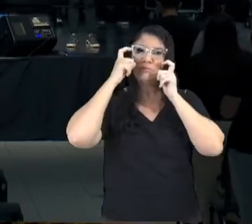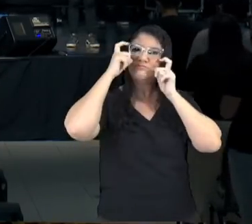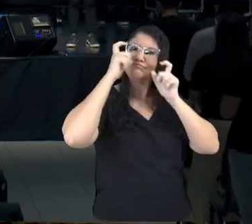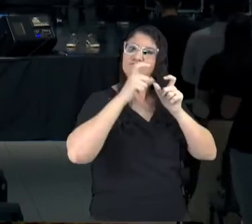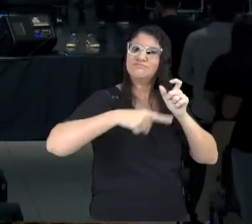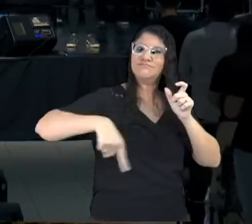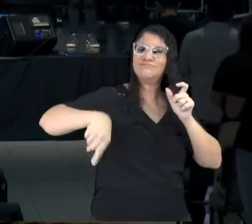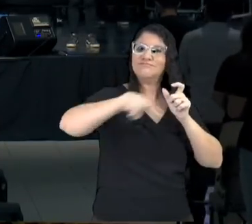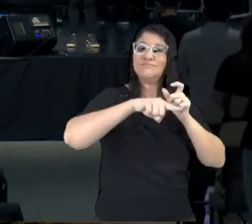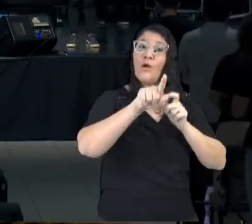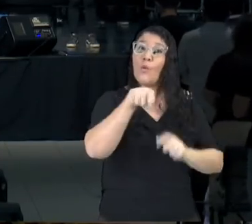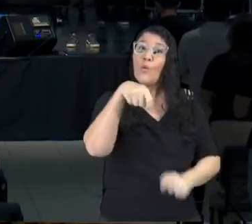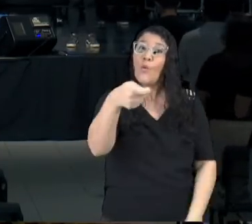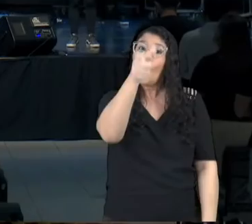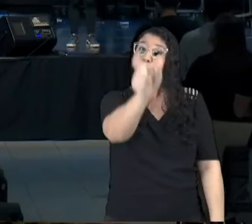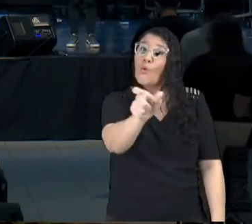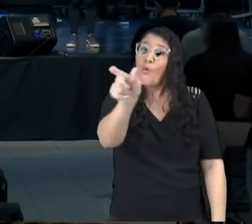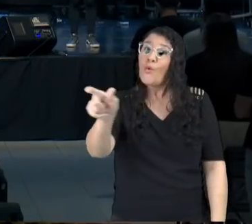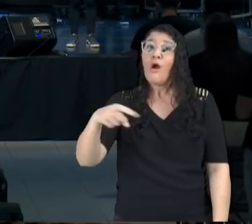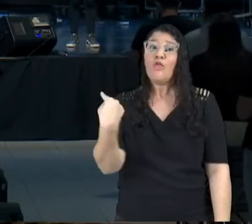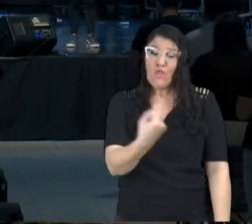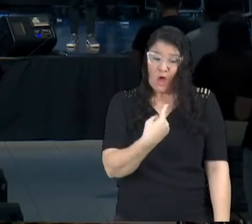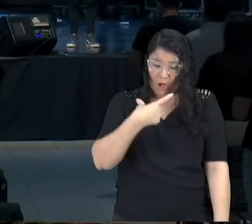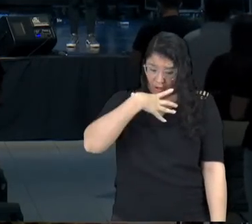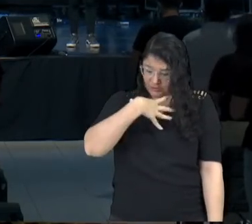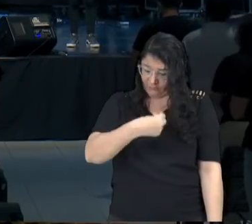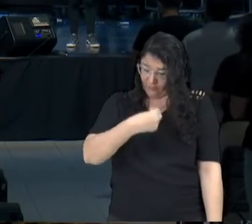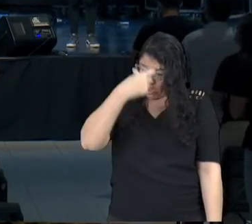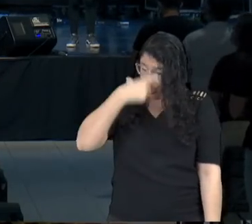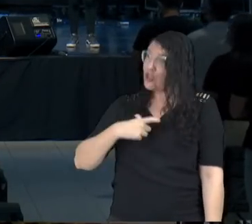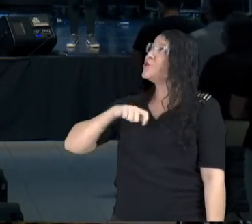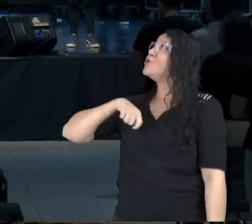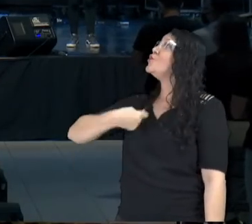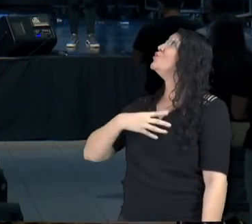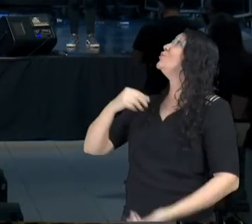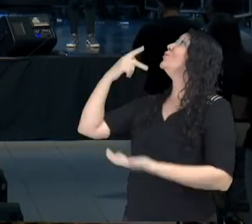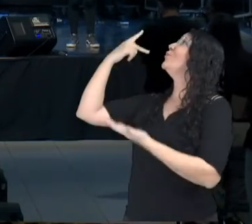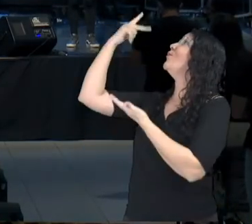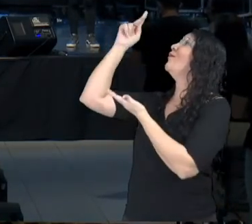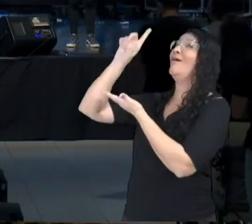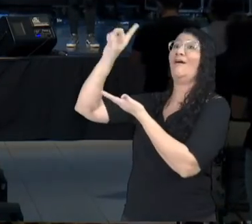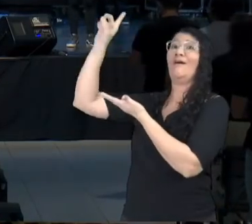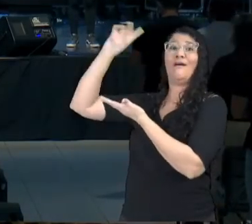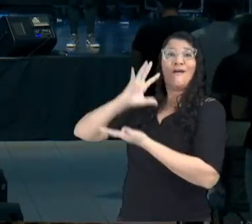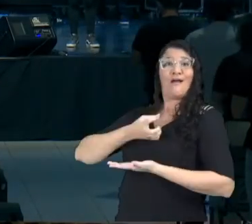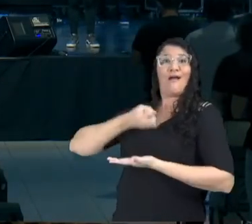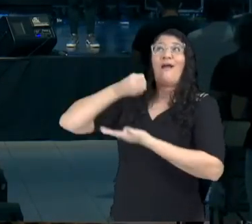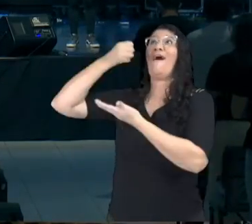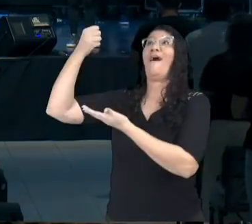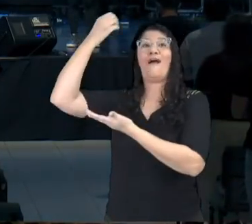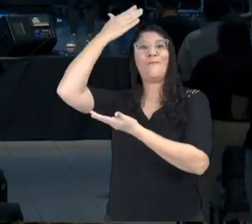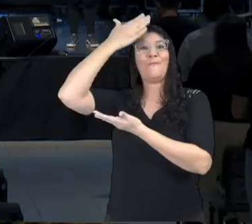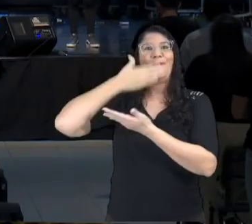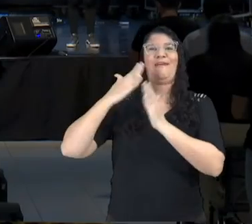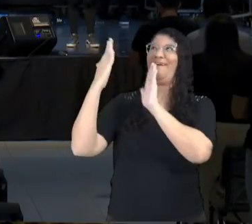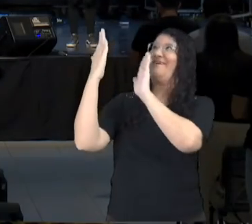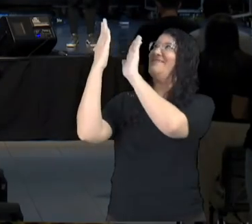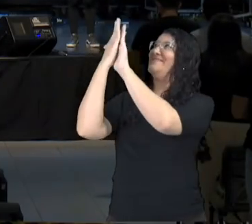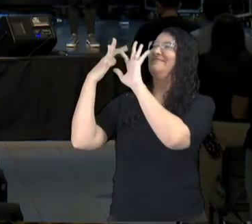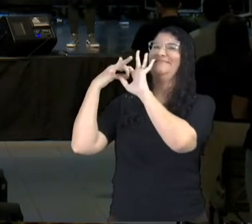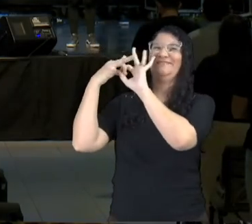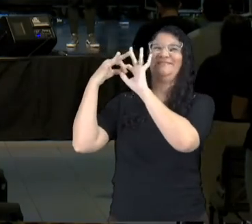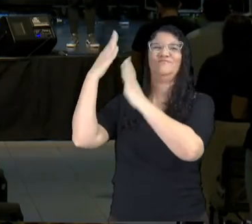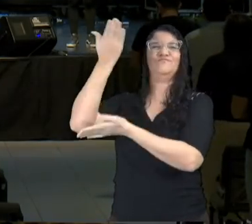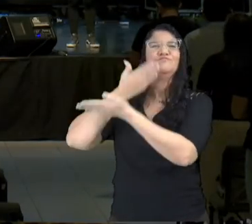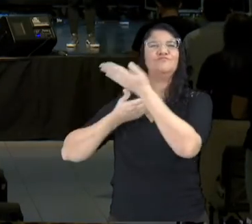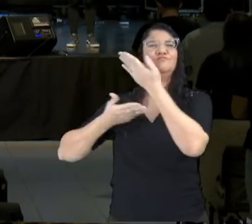Seus filhos, chamados, trazidos por Sua graça para a Sua presença. Ele nos alcançou e nos traz para a Sua presença, para